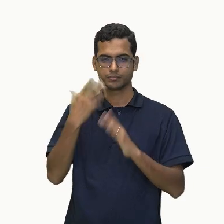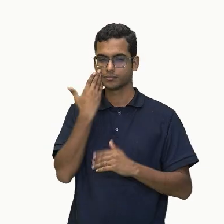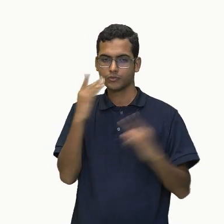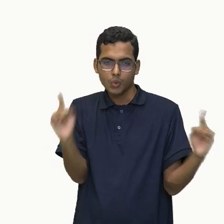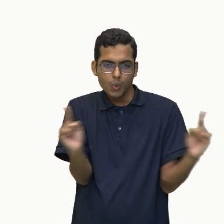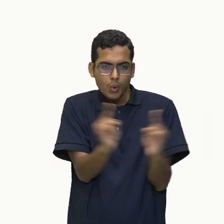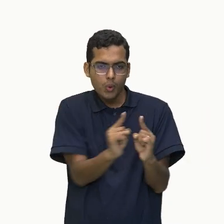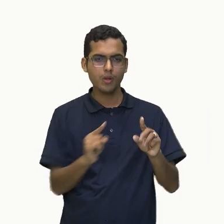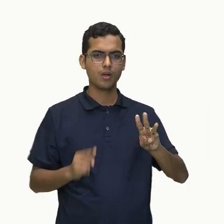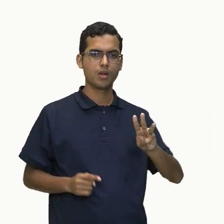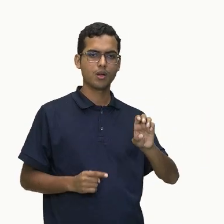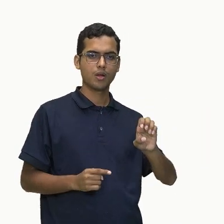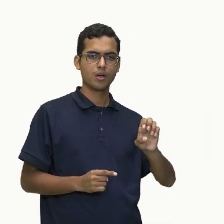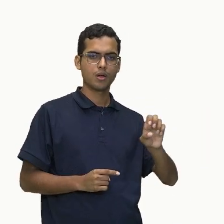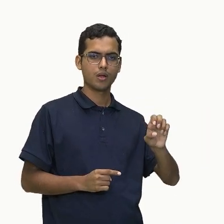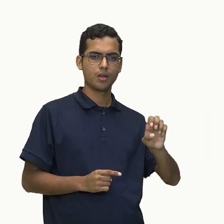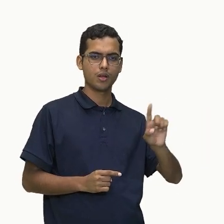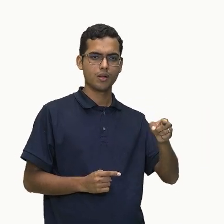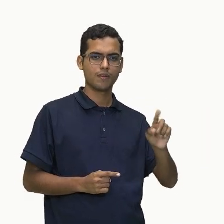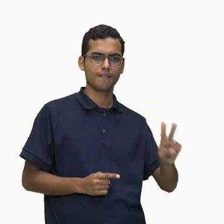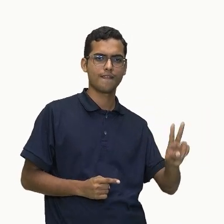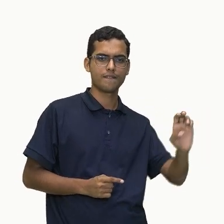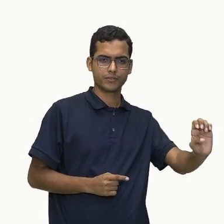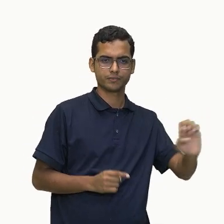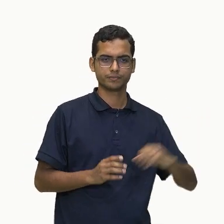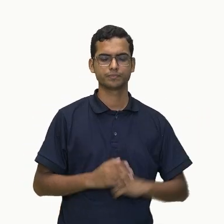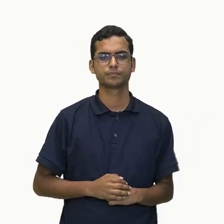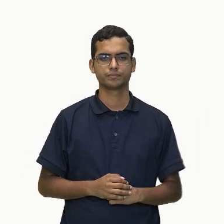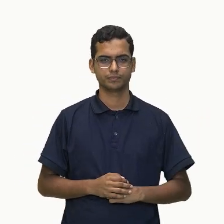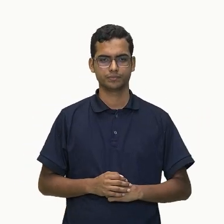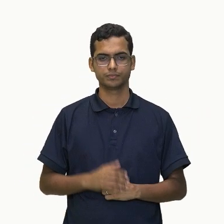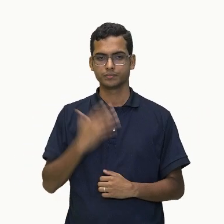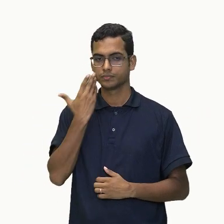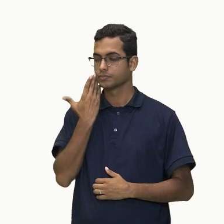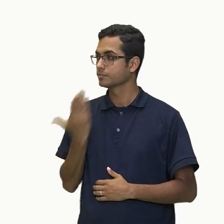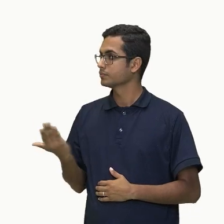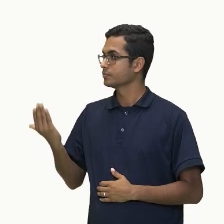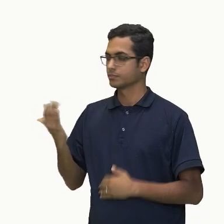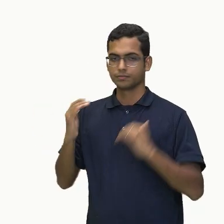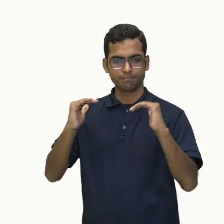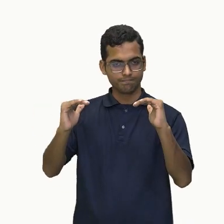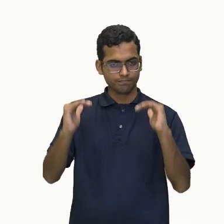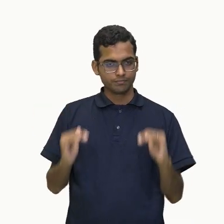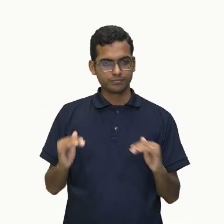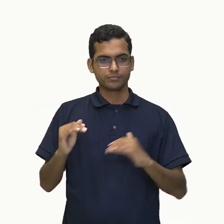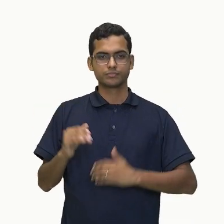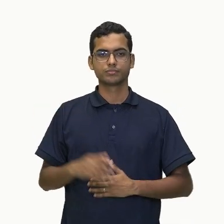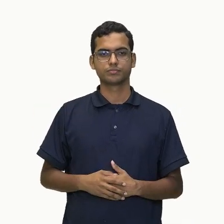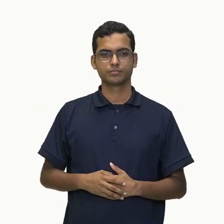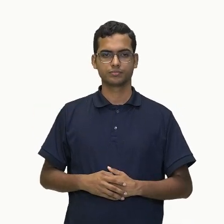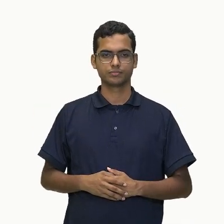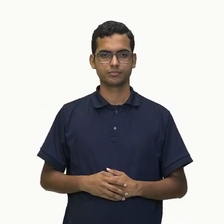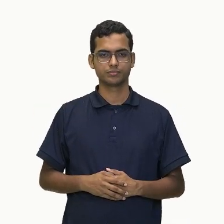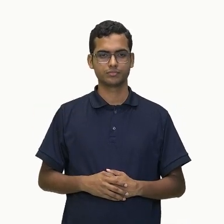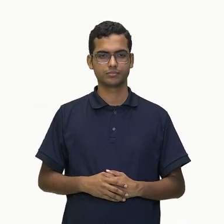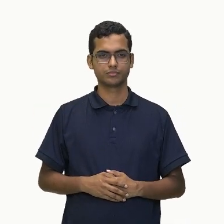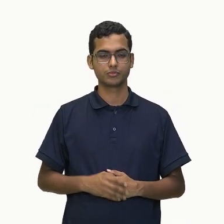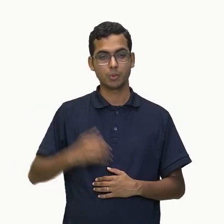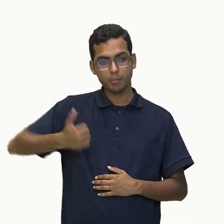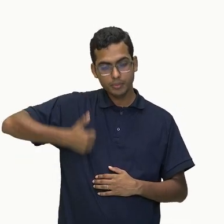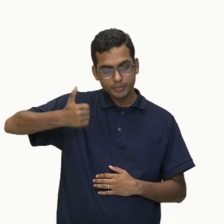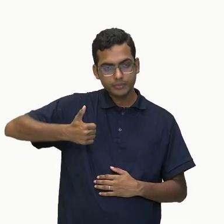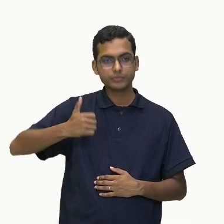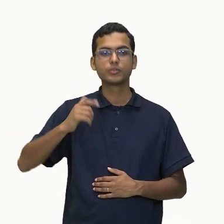Abreviamos with e significa nós temos, né? Então vamos lá. Aqui do primeiro,